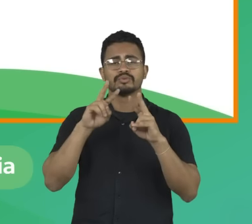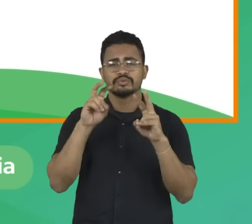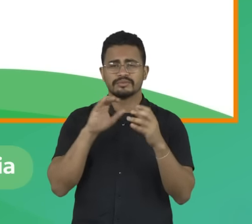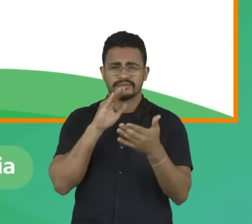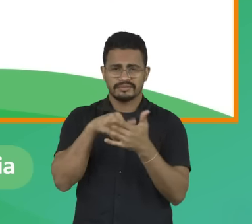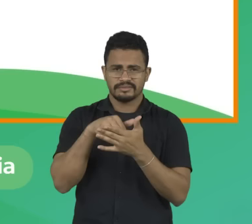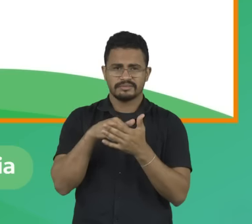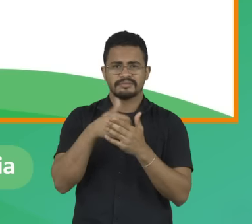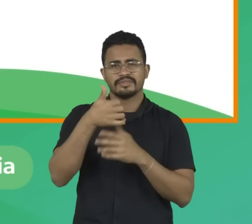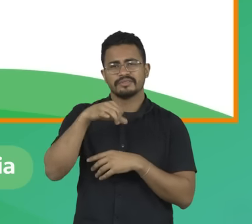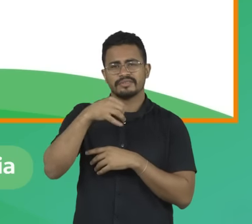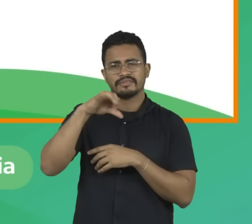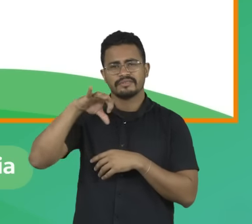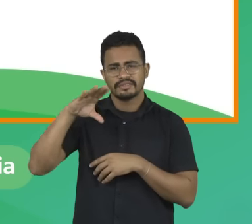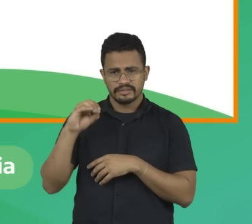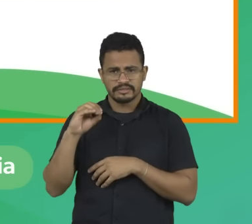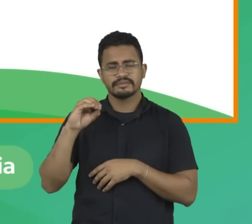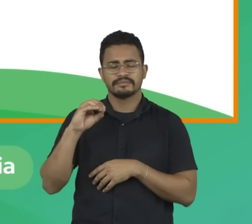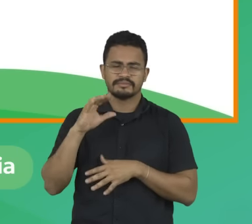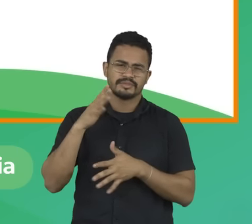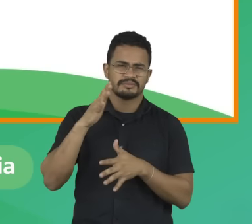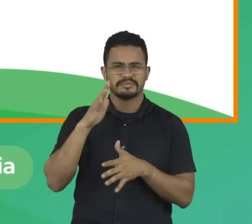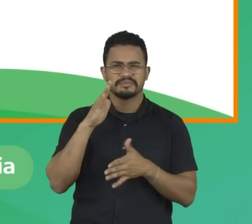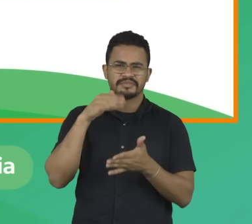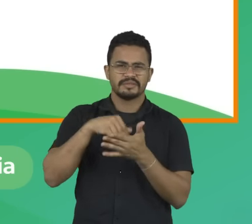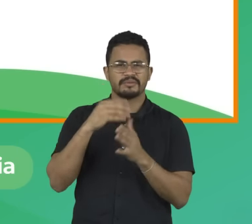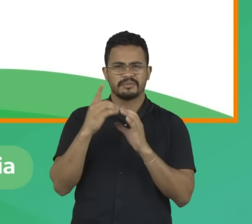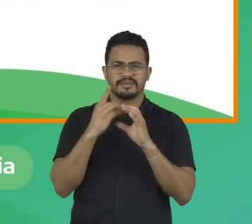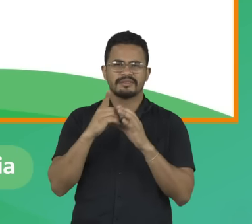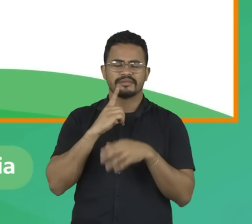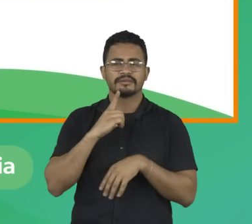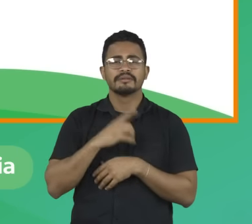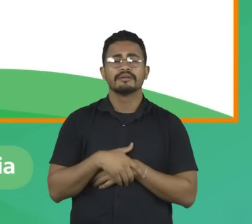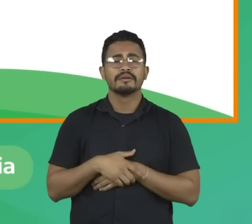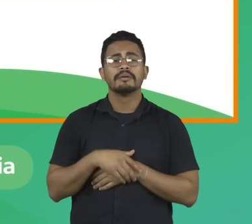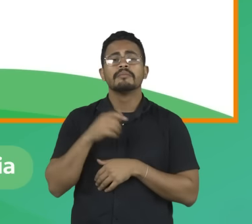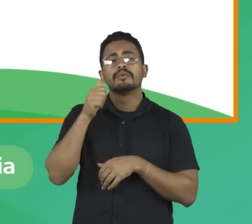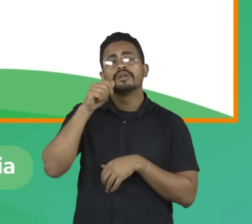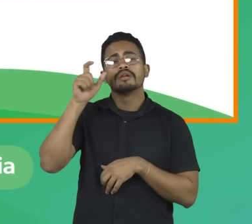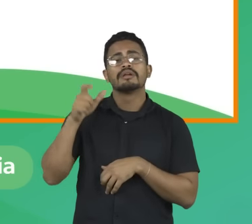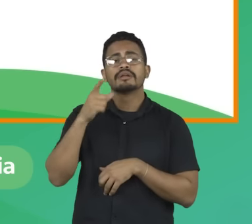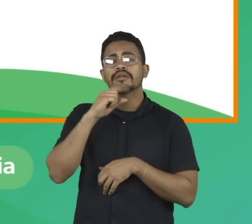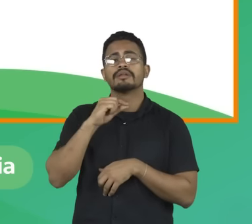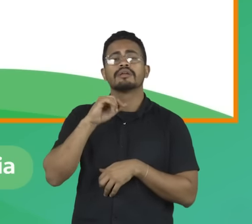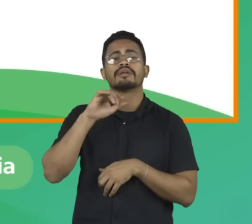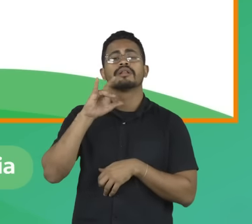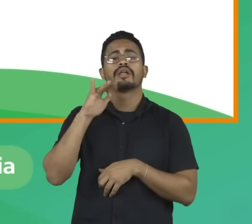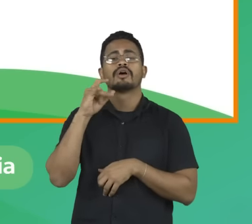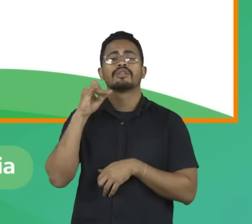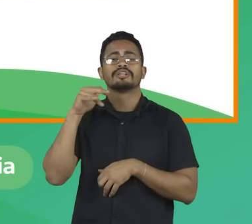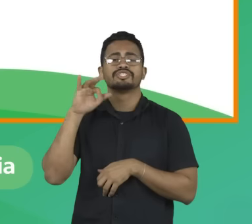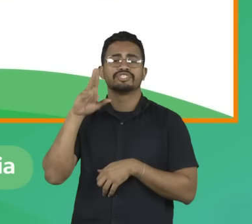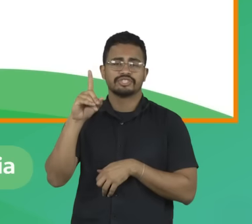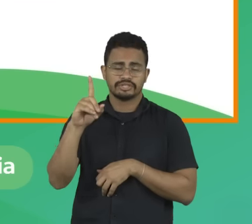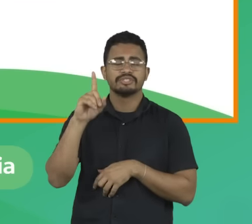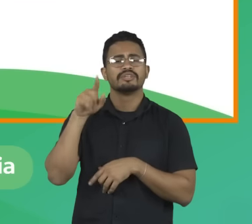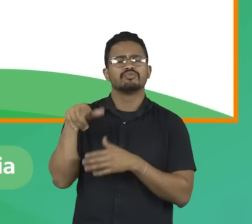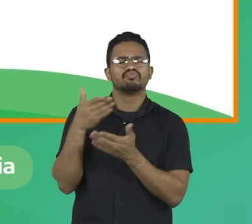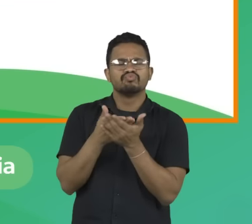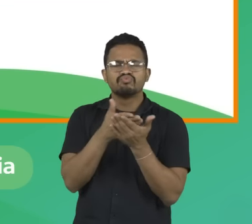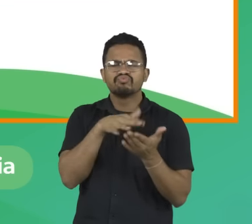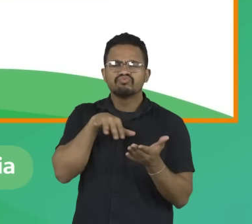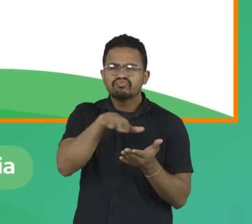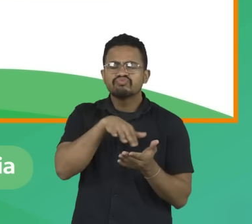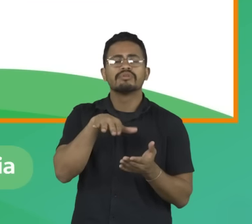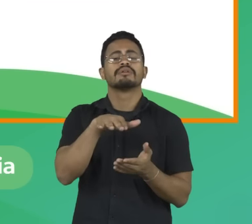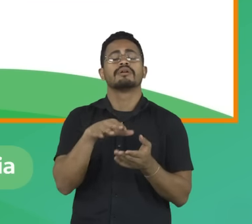90, de todo um documentário que foi feito entre o final dos anos 90 e início dos anos 2000, por uma moça chamada Annie Leonard, que ela fez todo um estudo a respeito disso